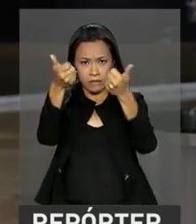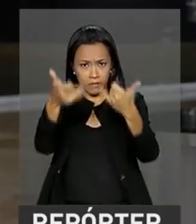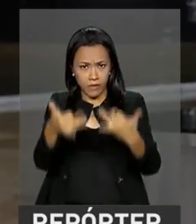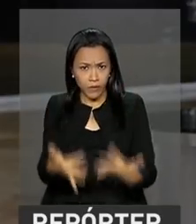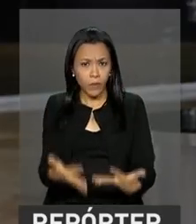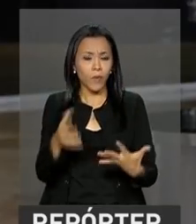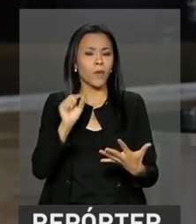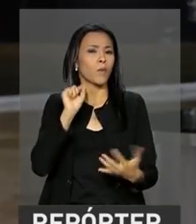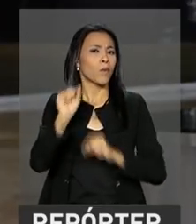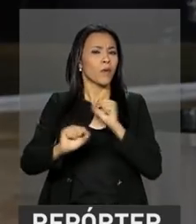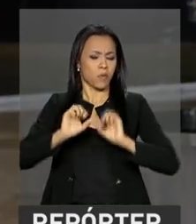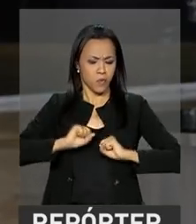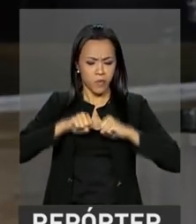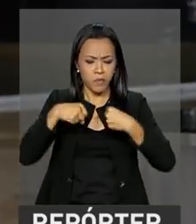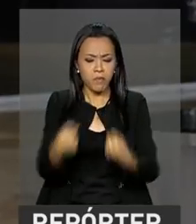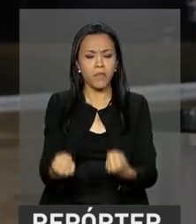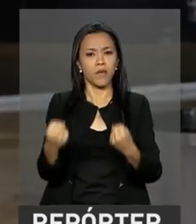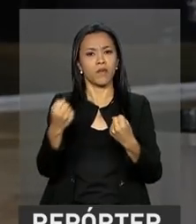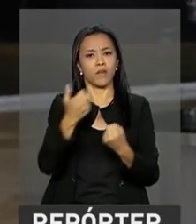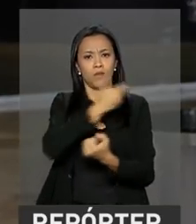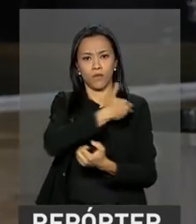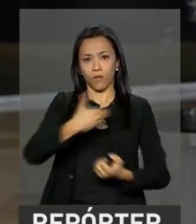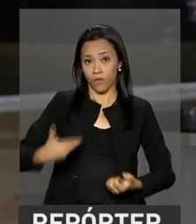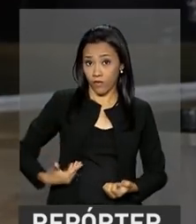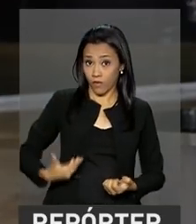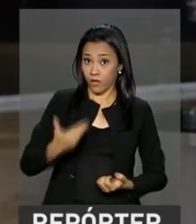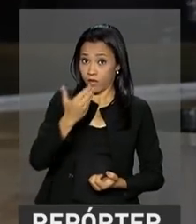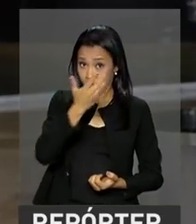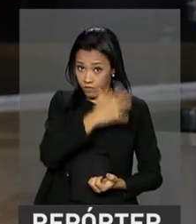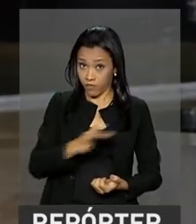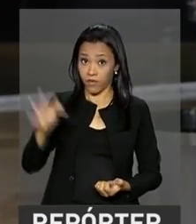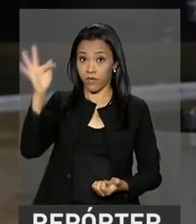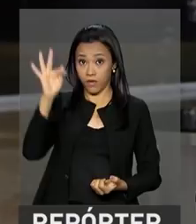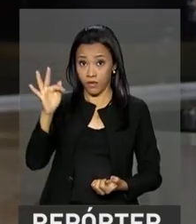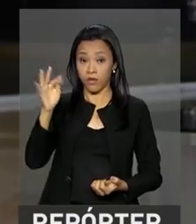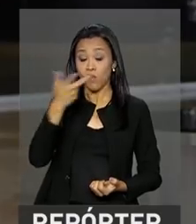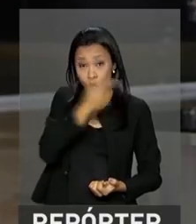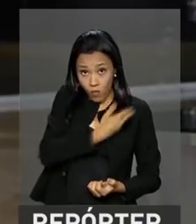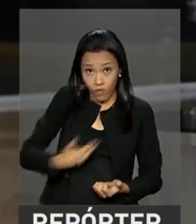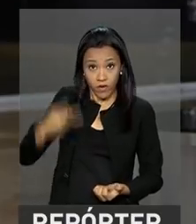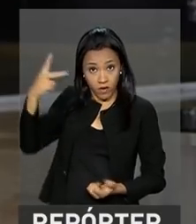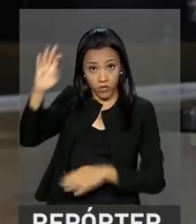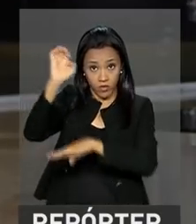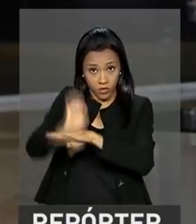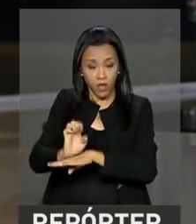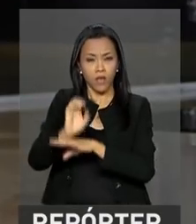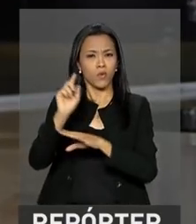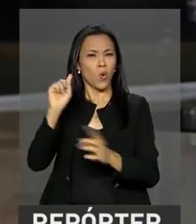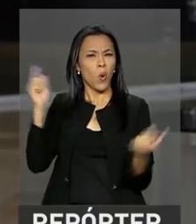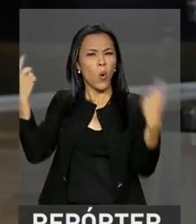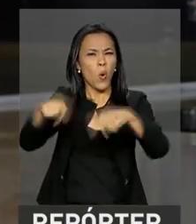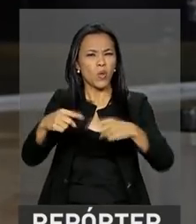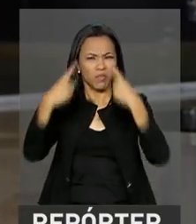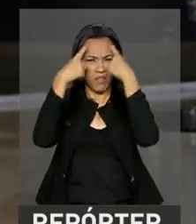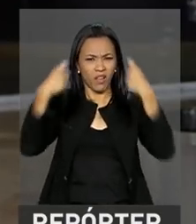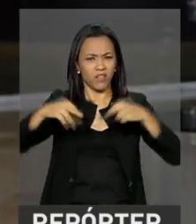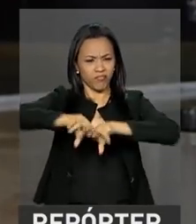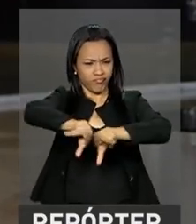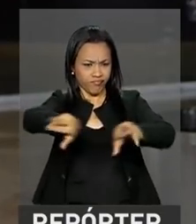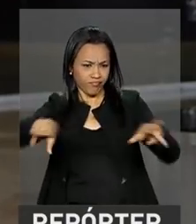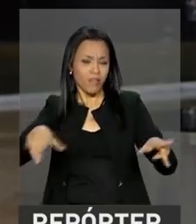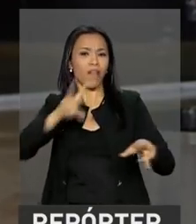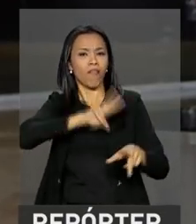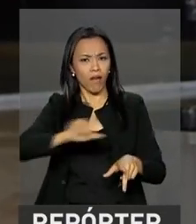sobre o empenho do governo no combate à criminalidade no Rio. Segundo o ministro, um plano vai